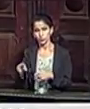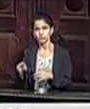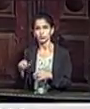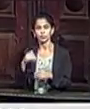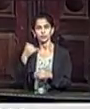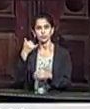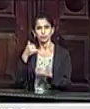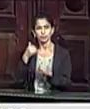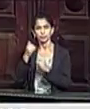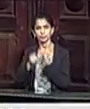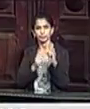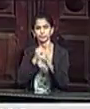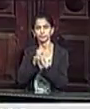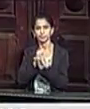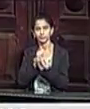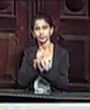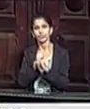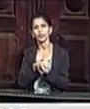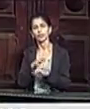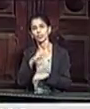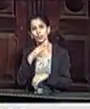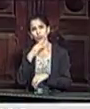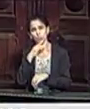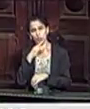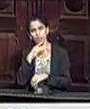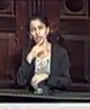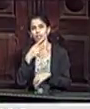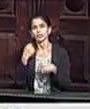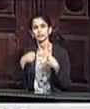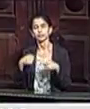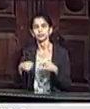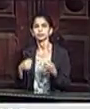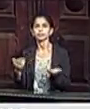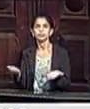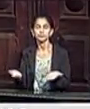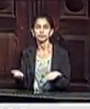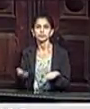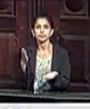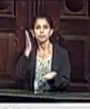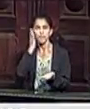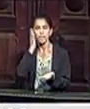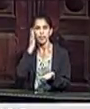possibilidade dele conhecer o que